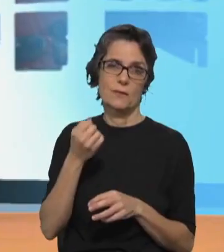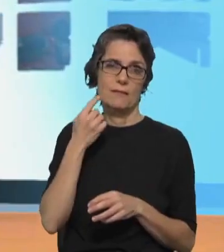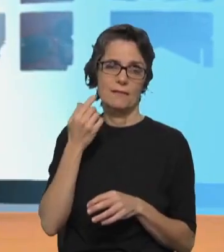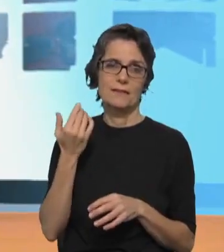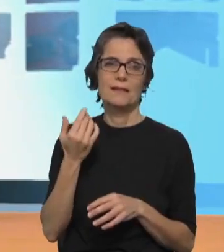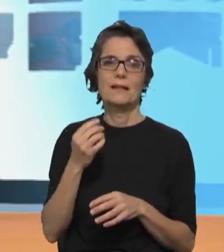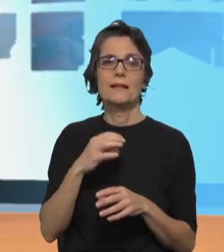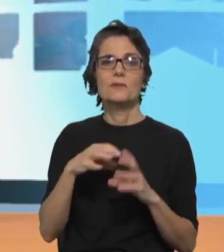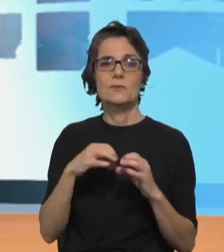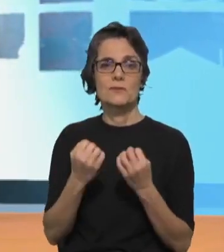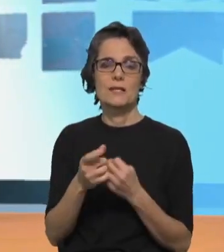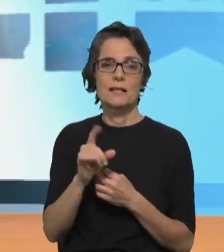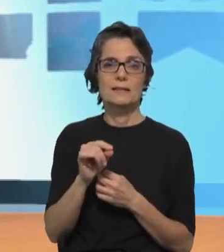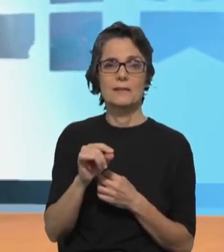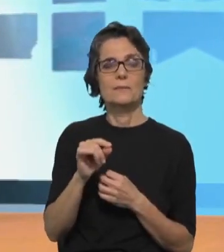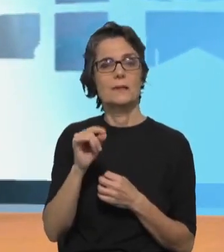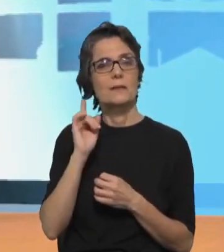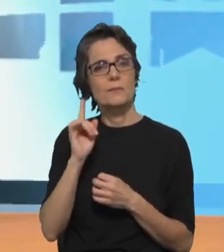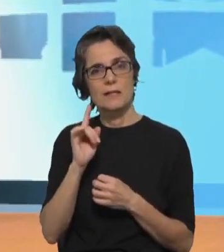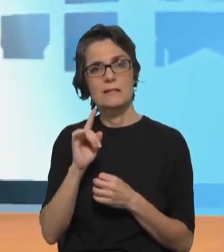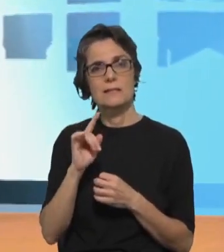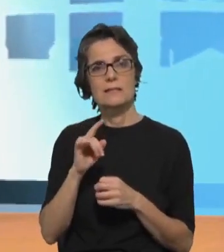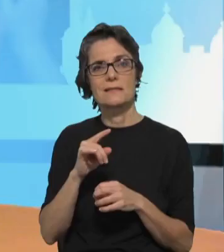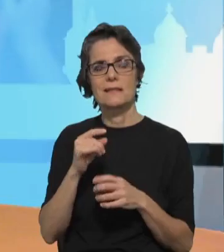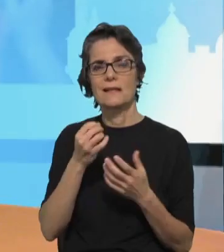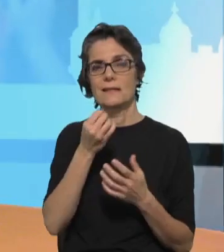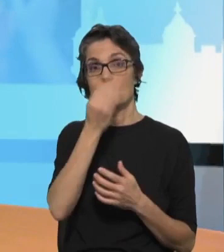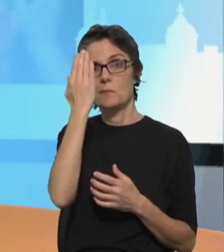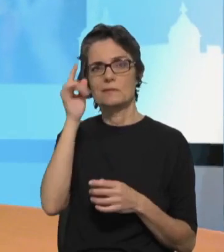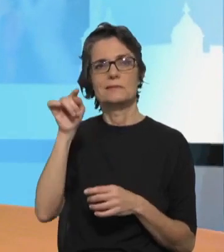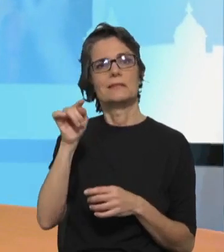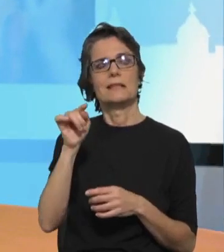também aquilo que é o contributo da comunicação social naquela madrugada que a